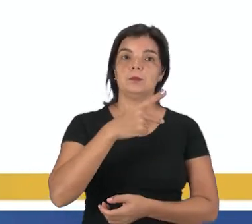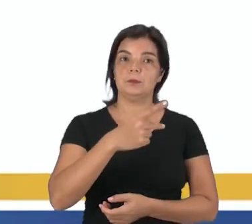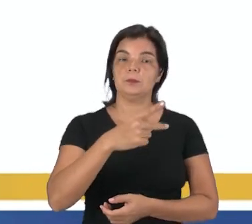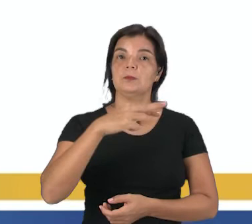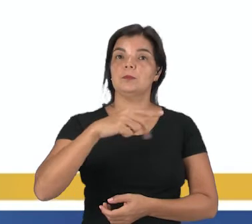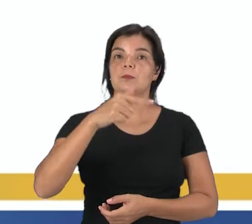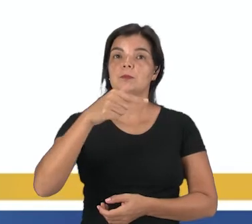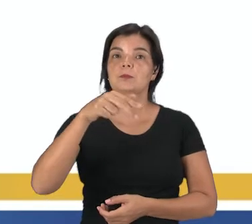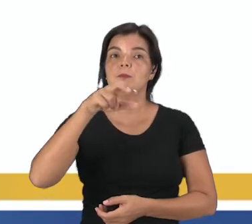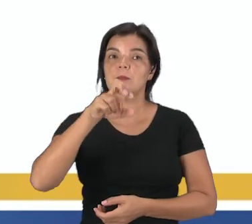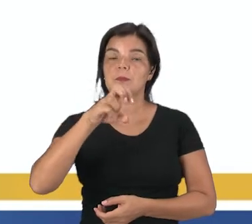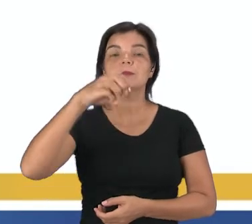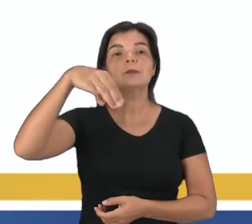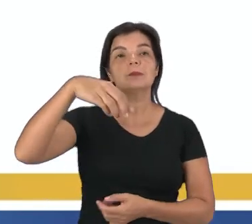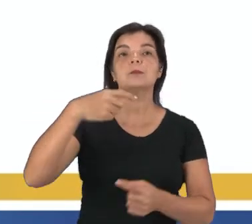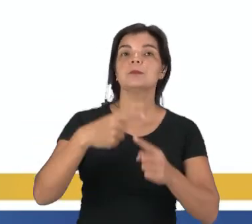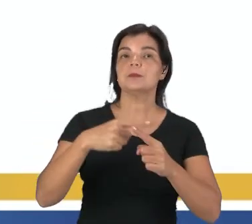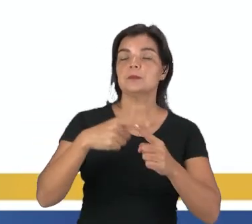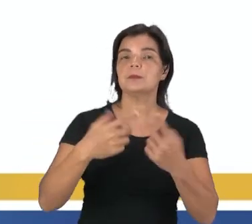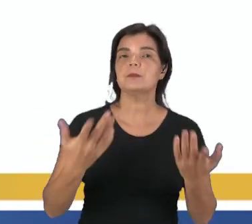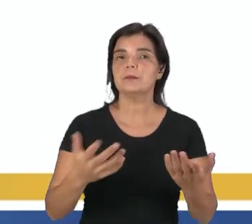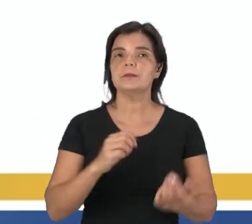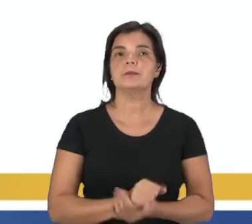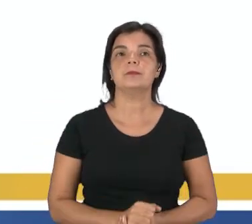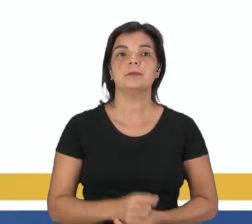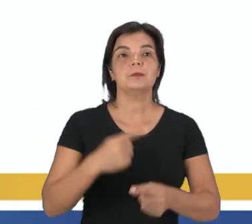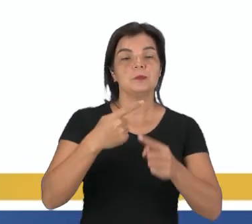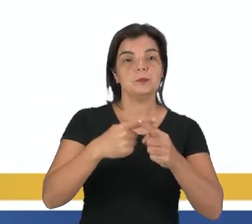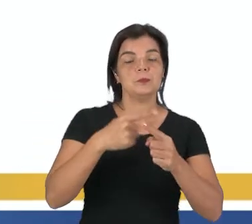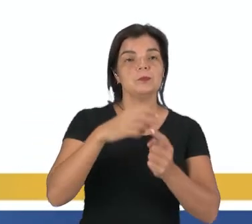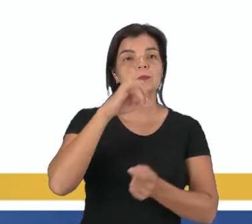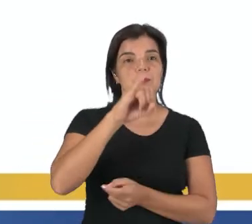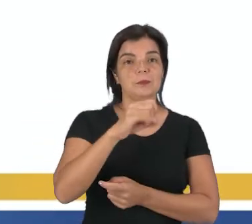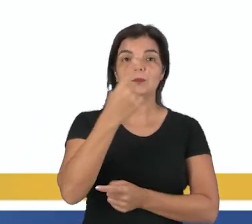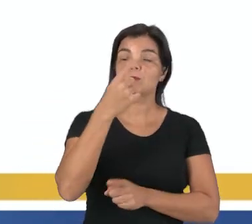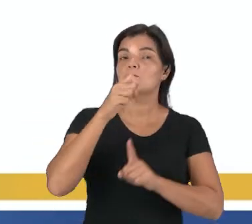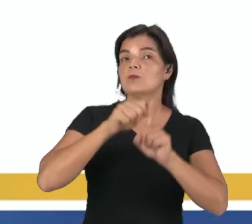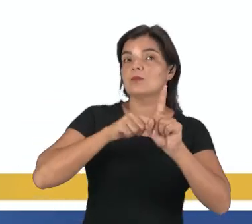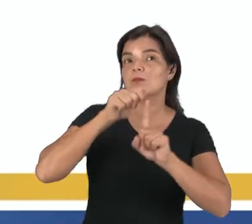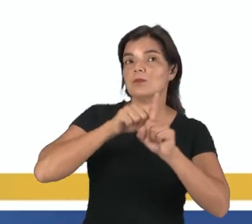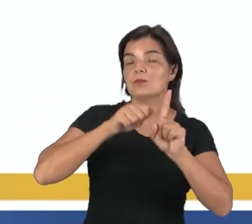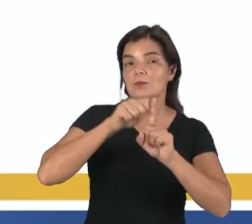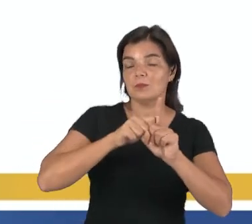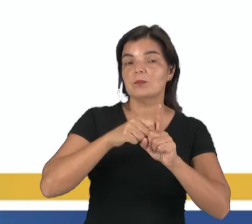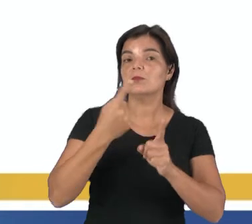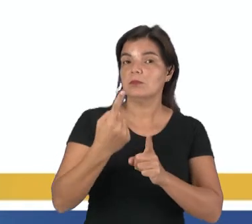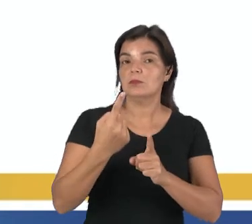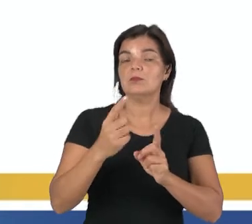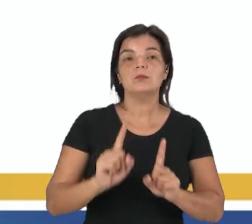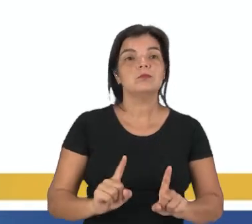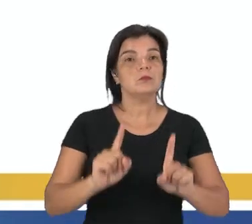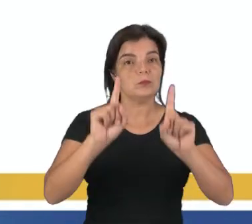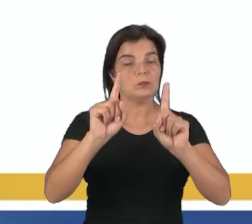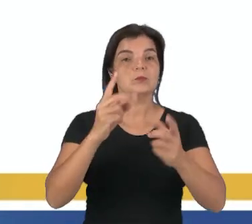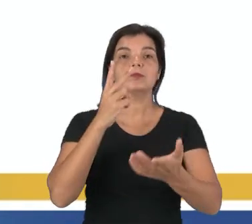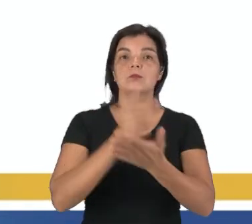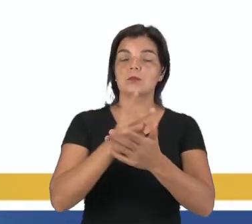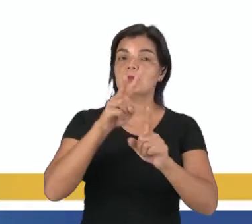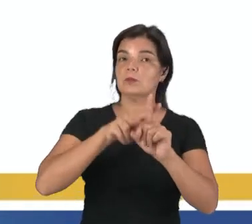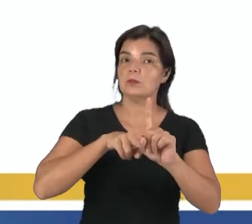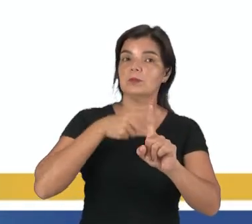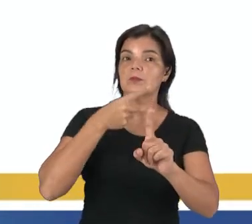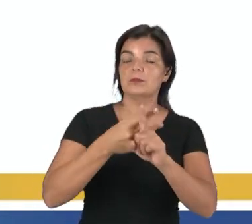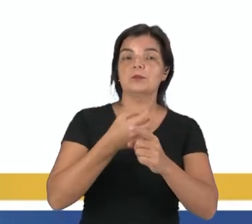ser igual a 75 vezes M. Por quê? Porque se eu ficar apenas um mês, né, como elas são diretamente proporcionais, ela sempre vai